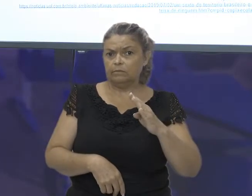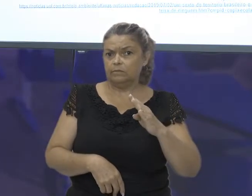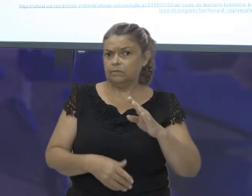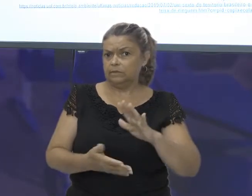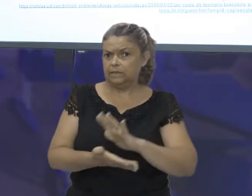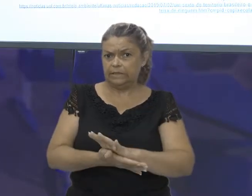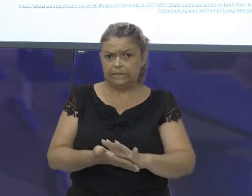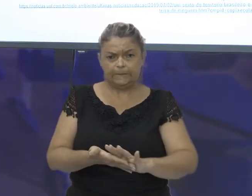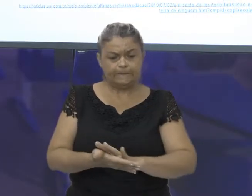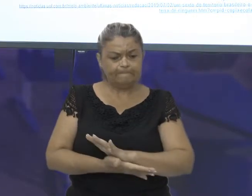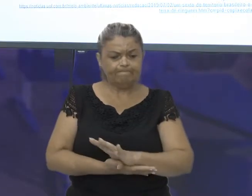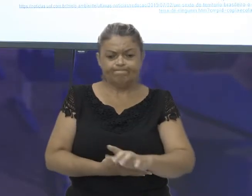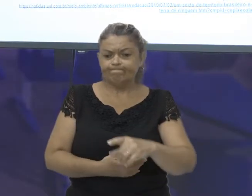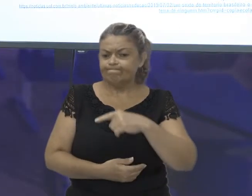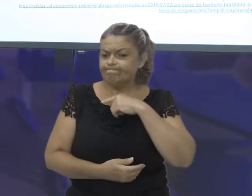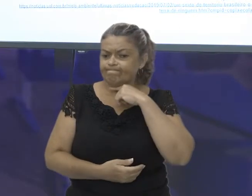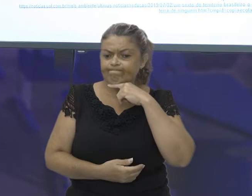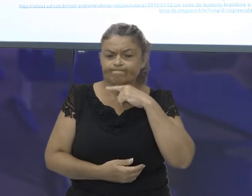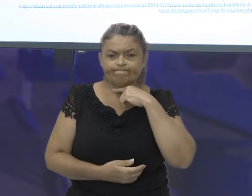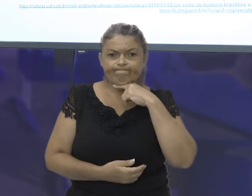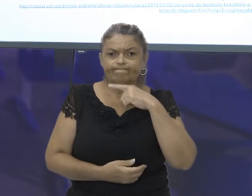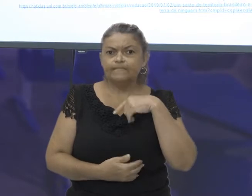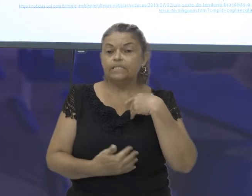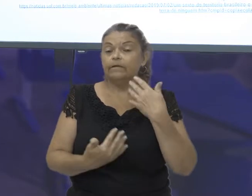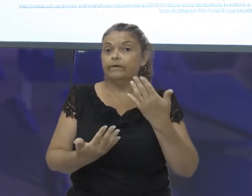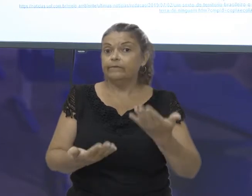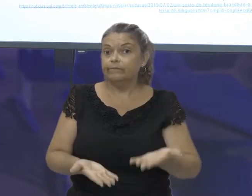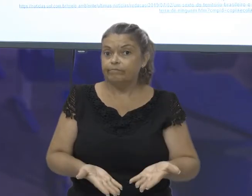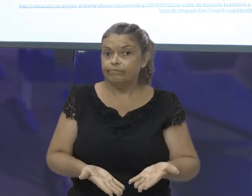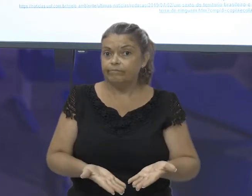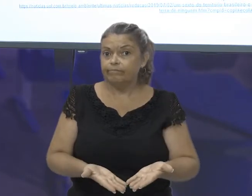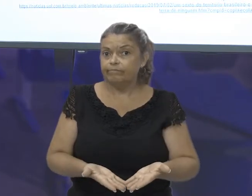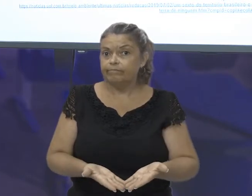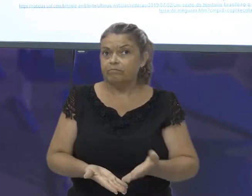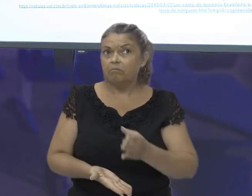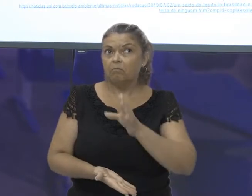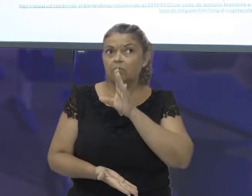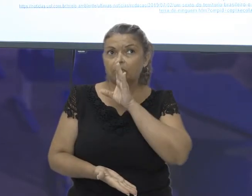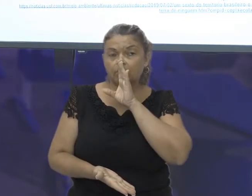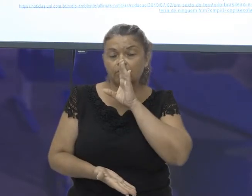Aí temos uma reflexão bem mais